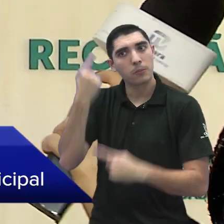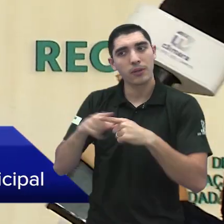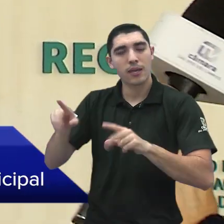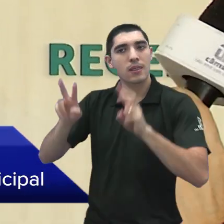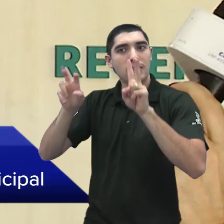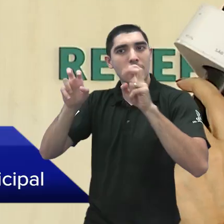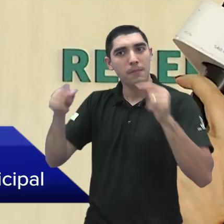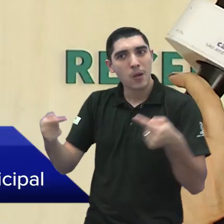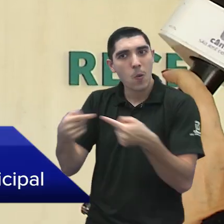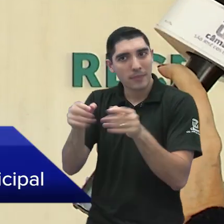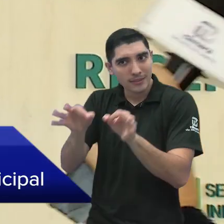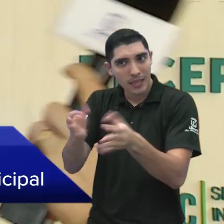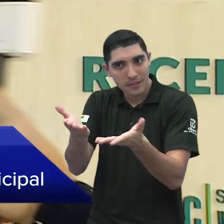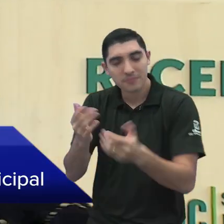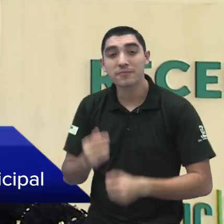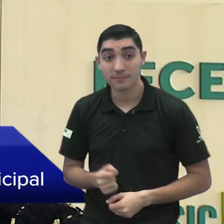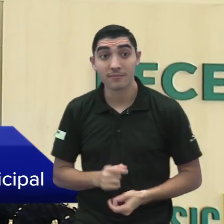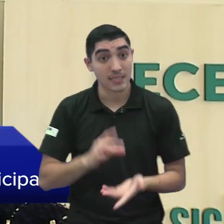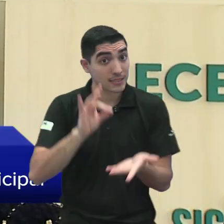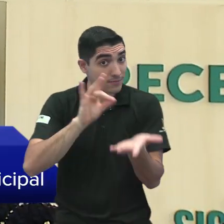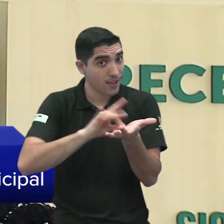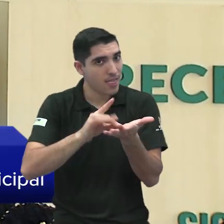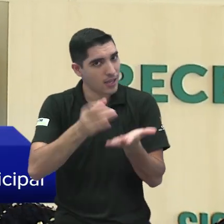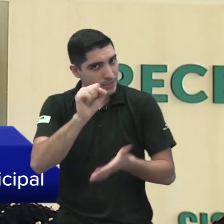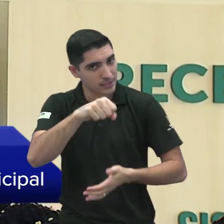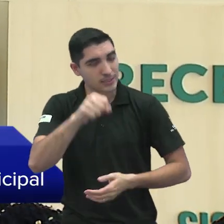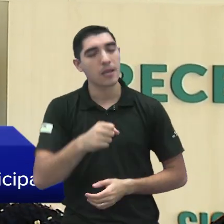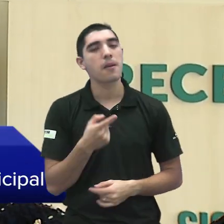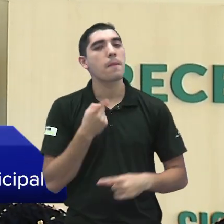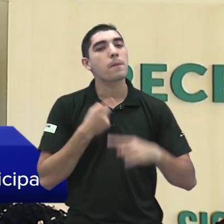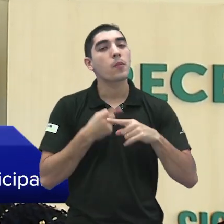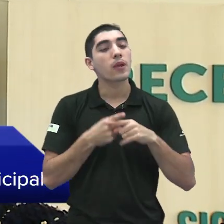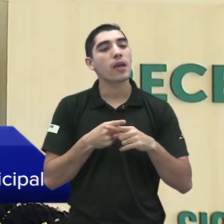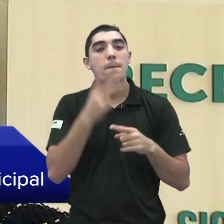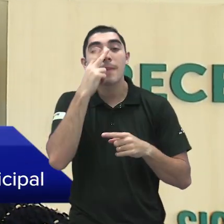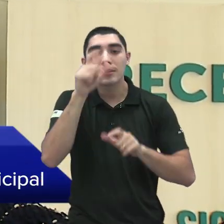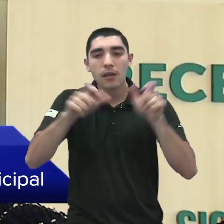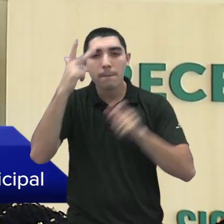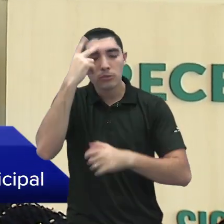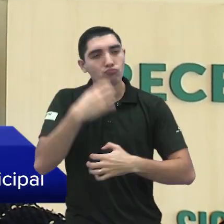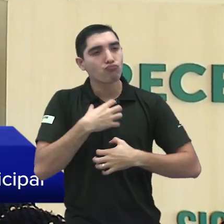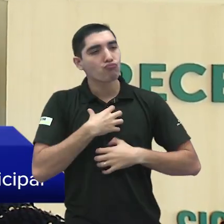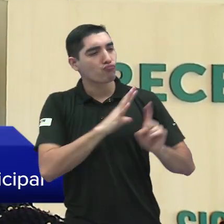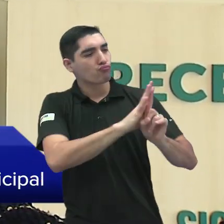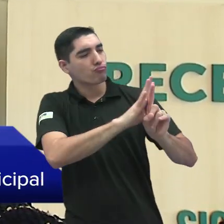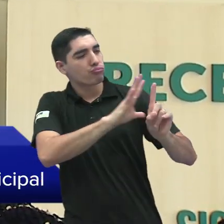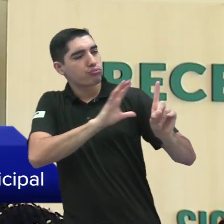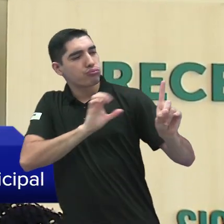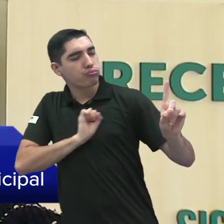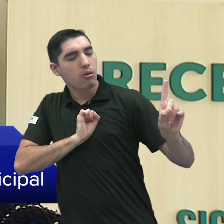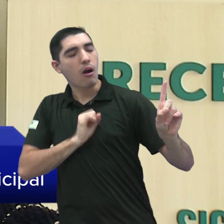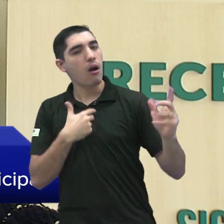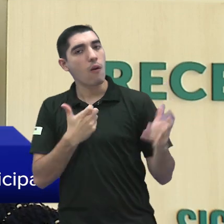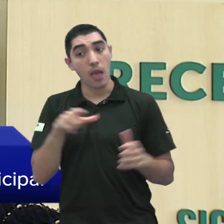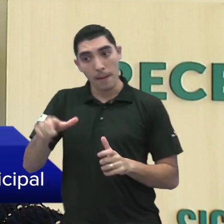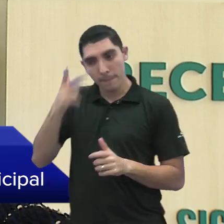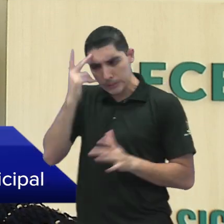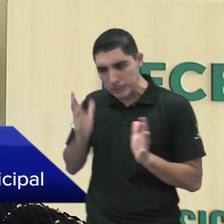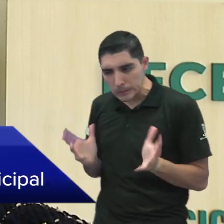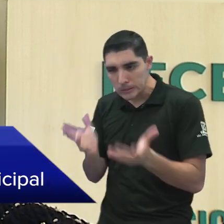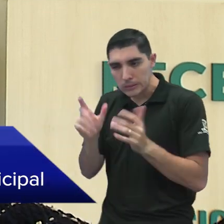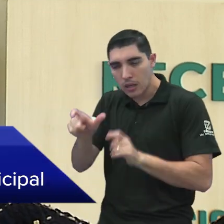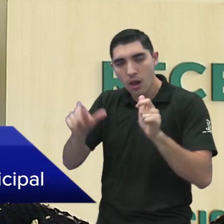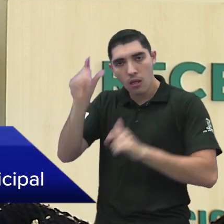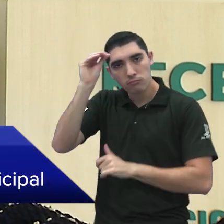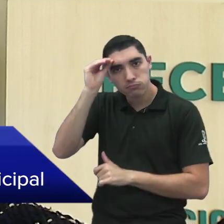sentido para a temática do curso, né? Sim, e como eu disse para você, né? Você acaba inspirando as pessoas, formando essas